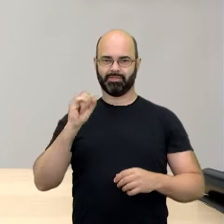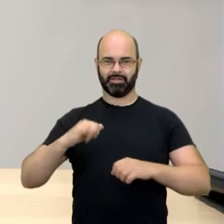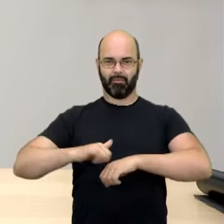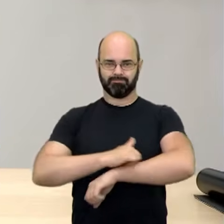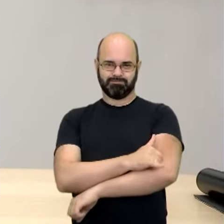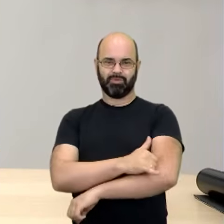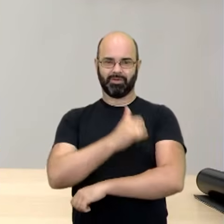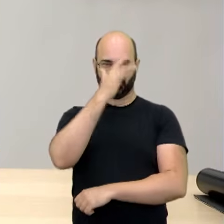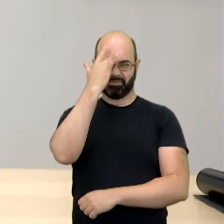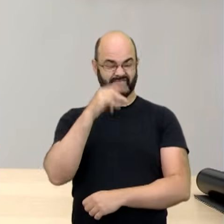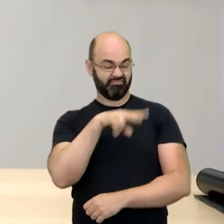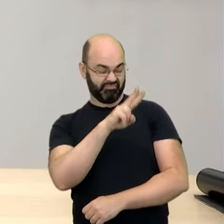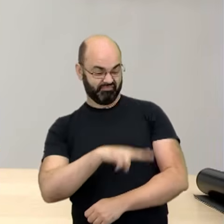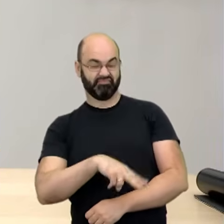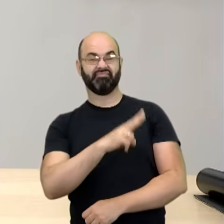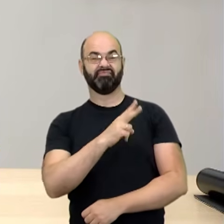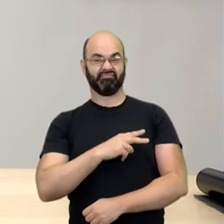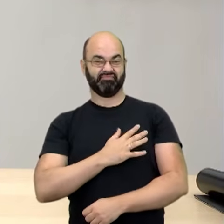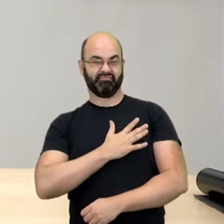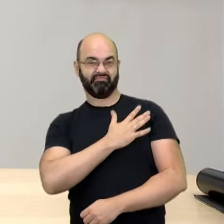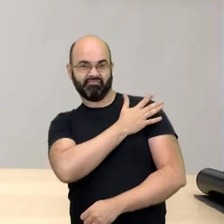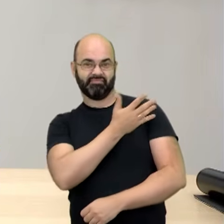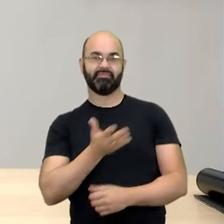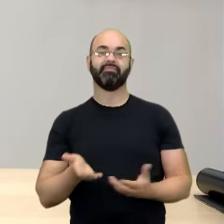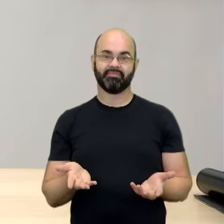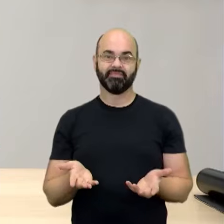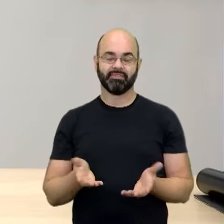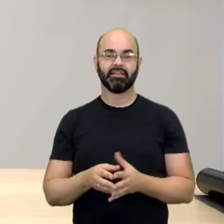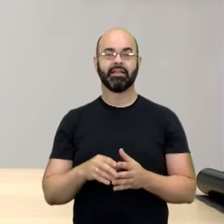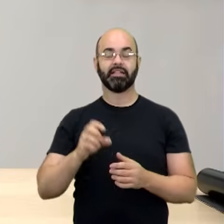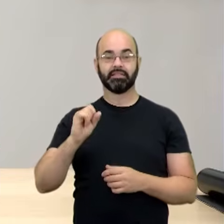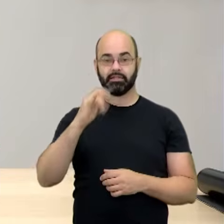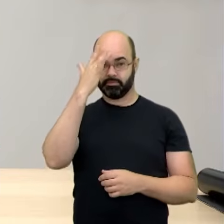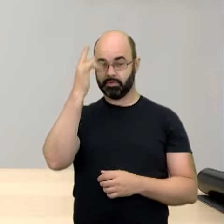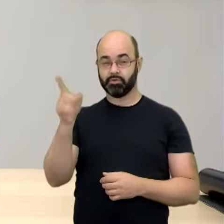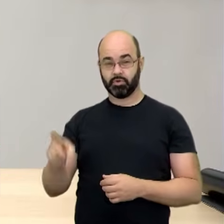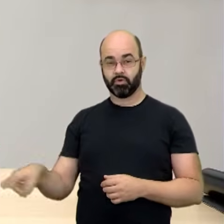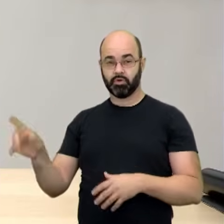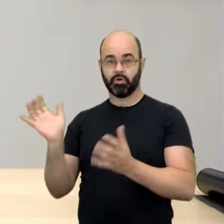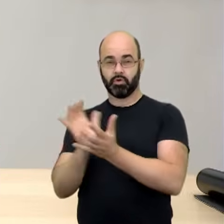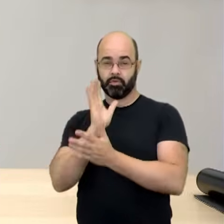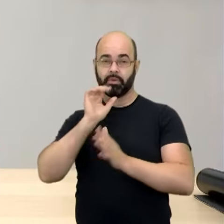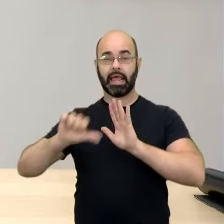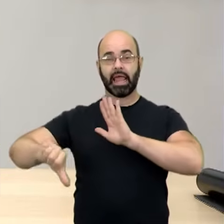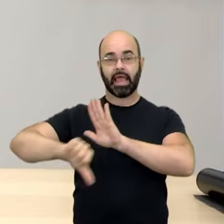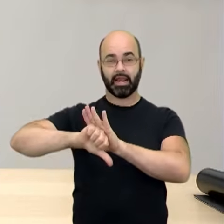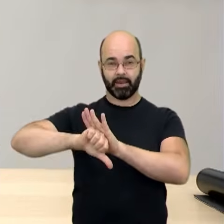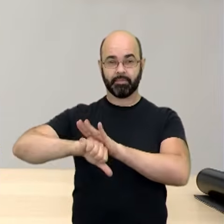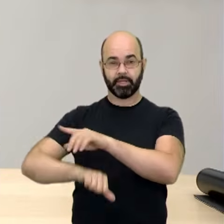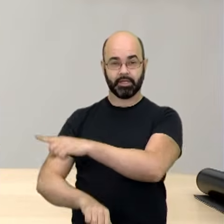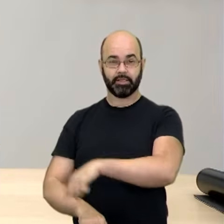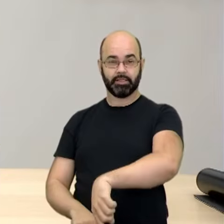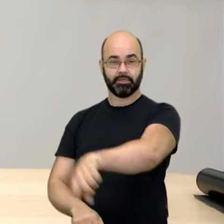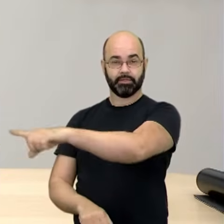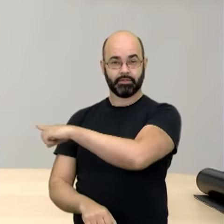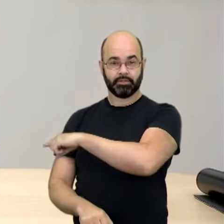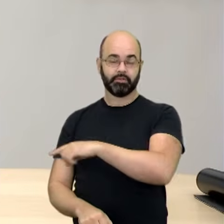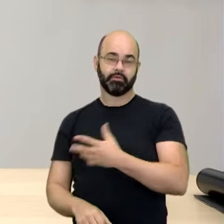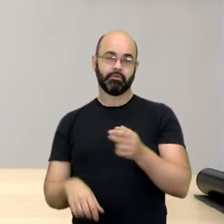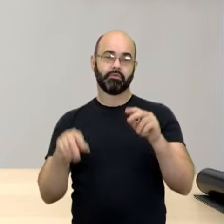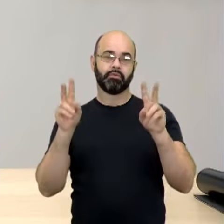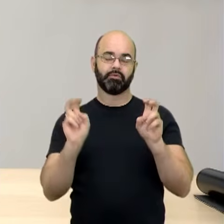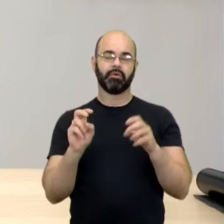os agentes começam a se perceber como pessoas que estão praticando esse tipo de crime, aí eles chamam